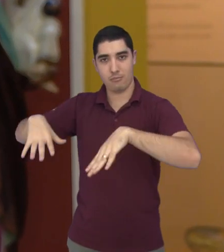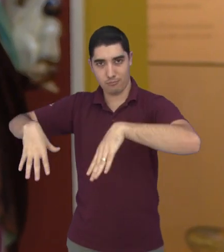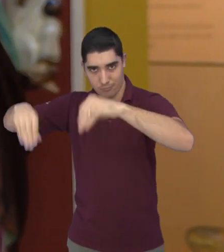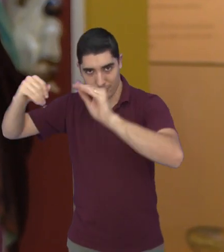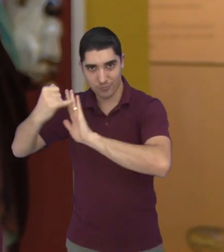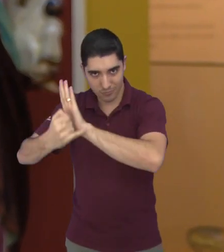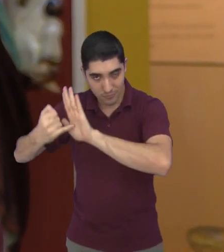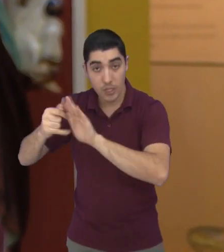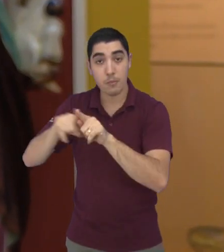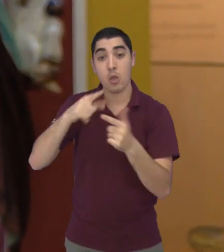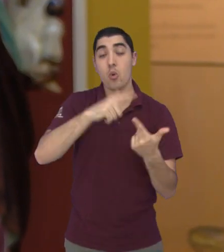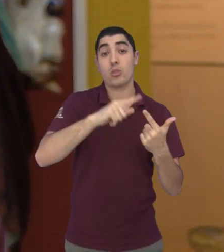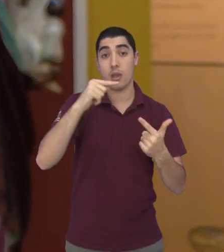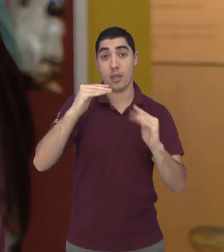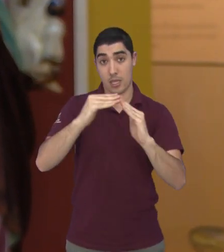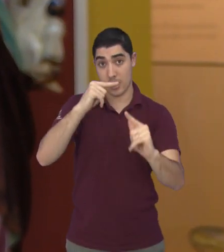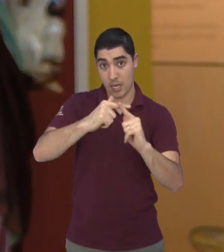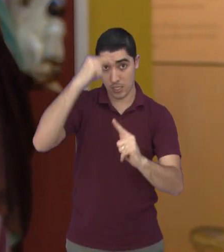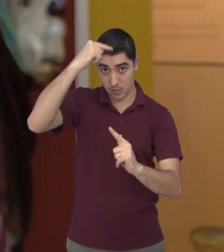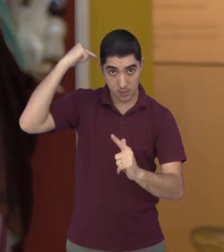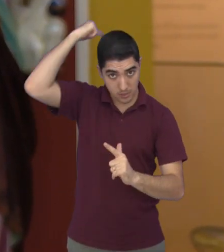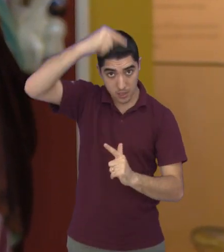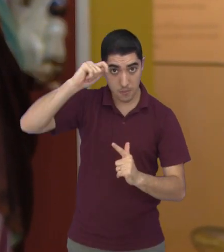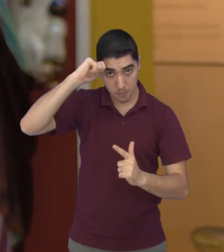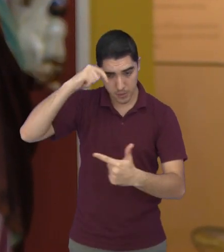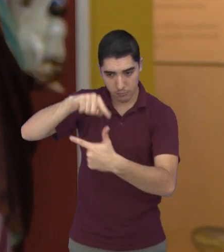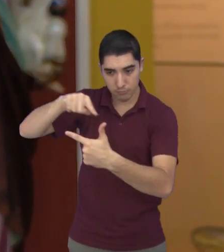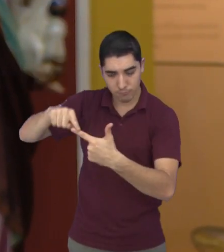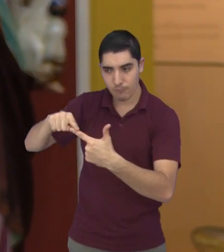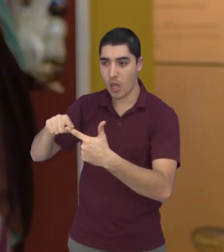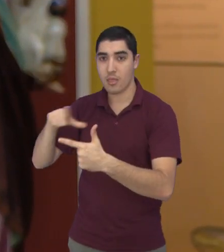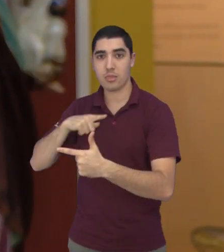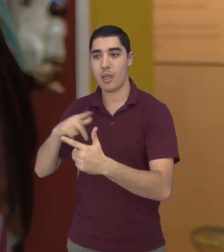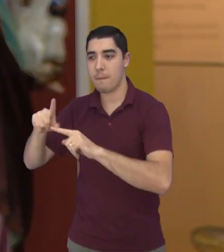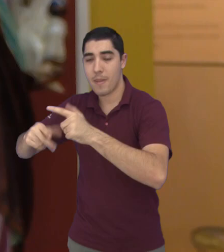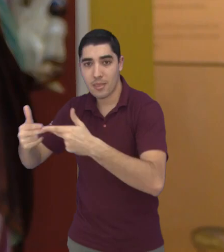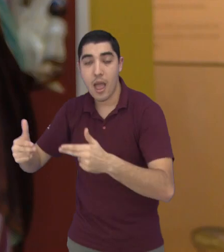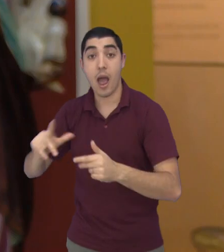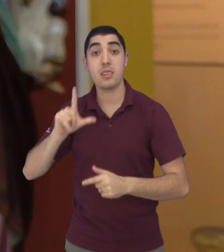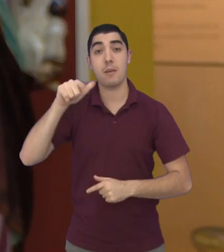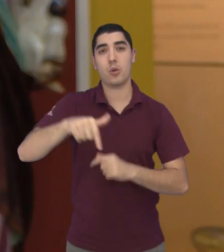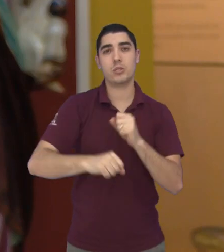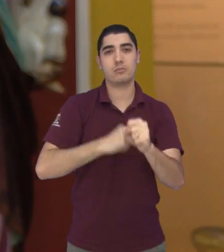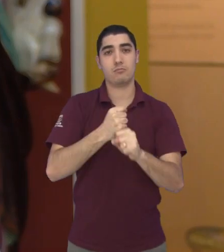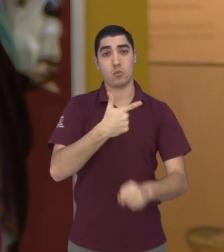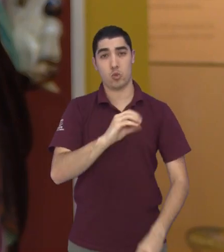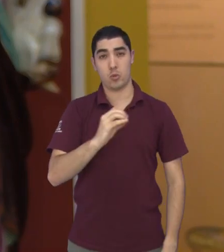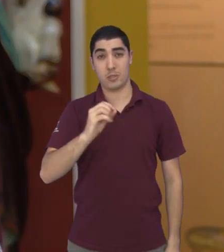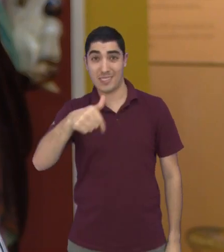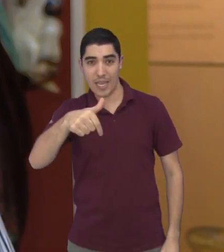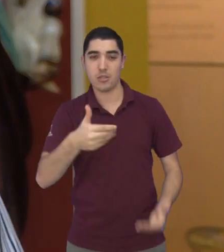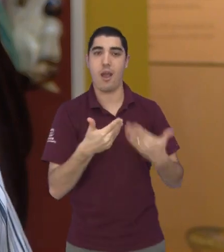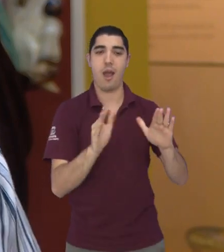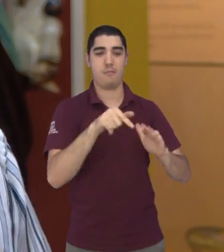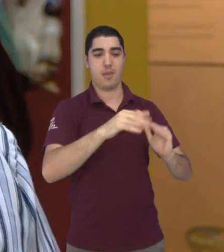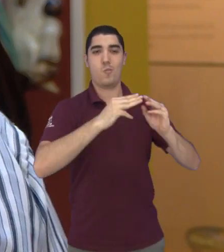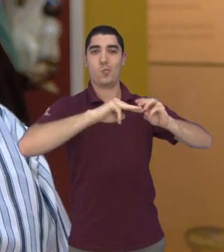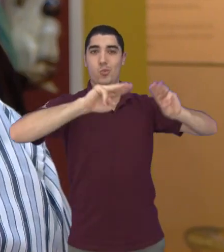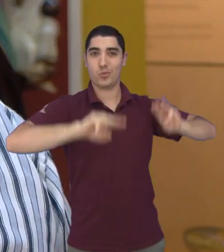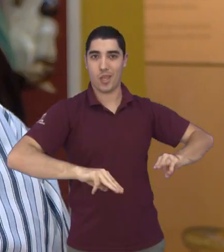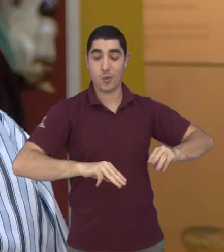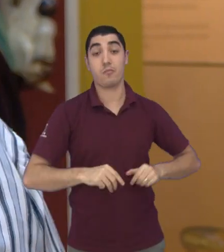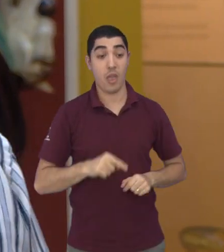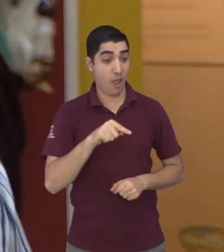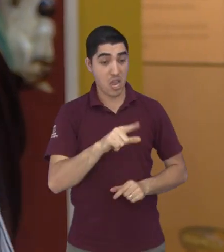São Benedito. Então é aberto o Museu de Arte Sacra em 2007, já completo